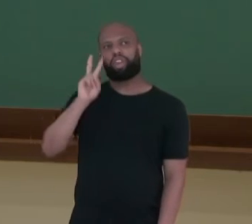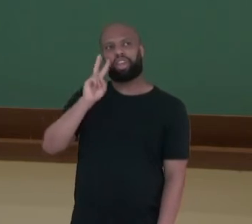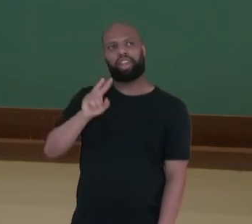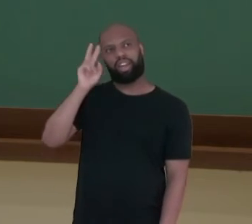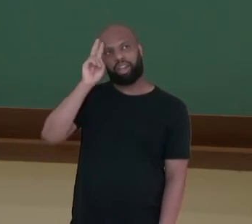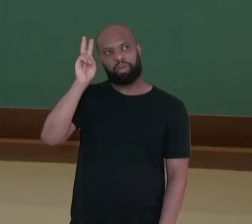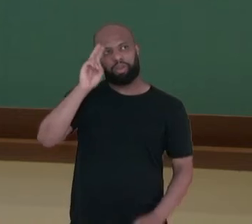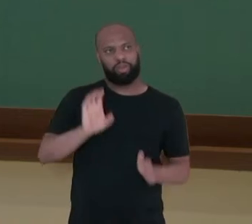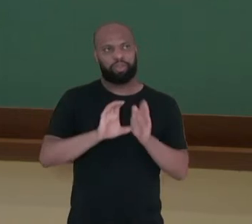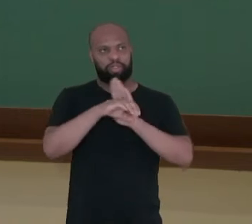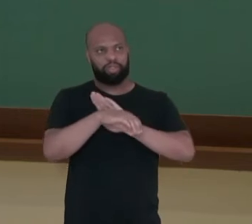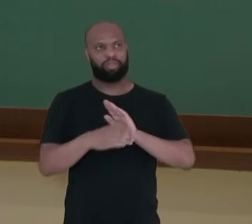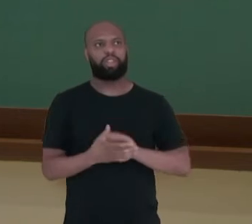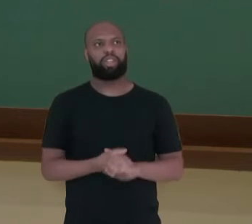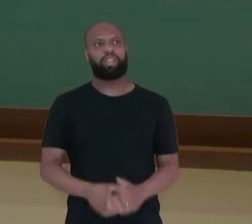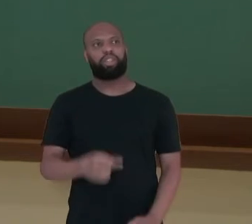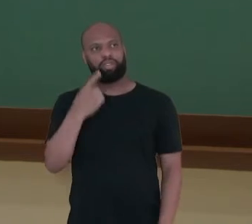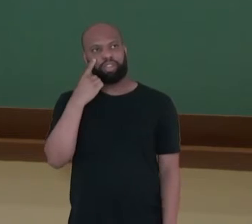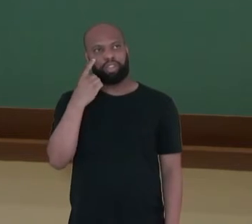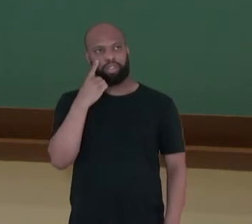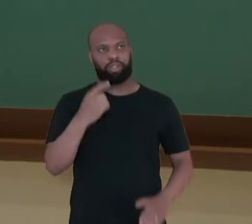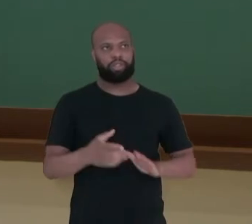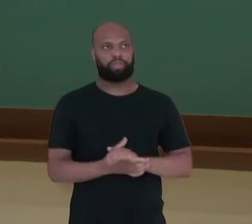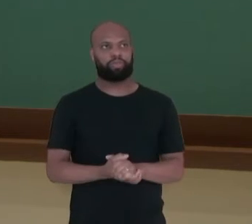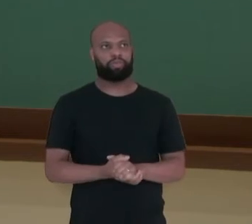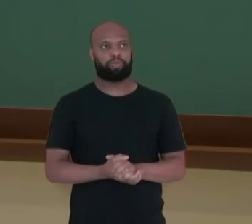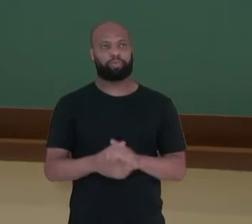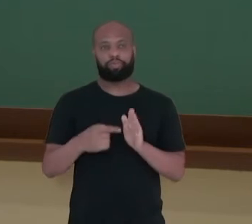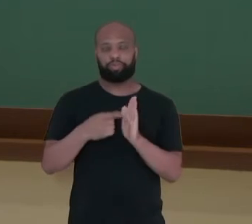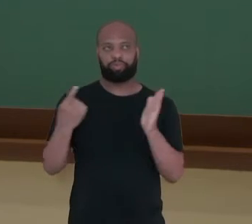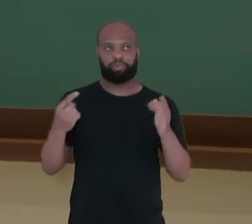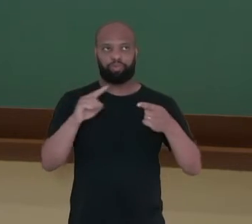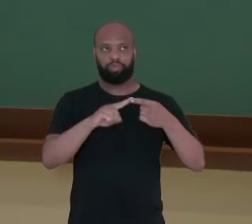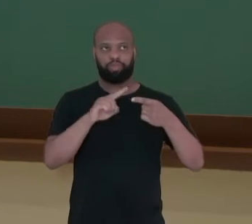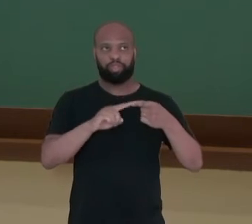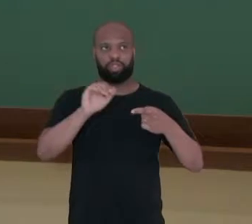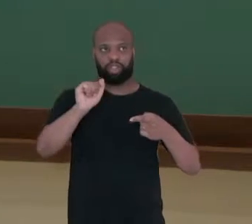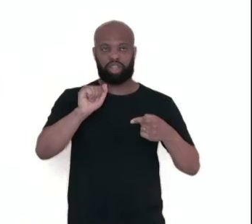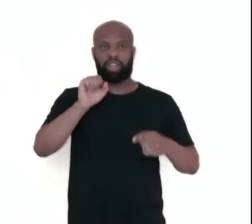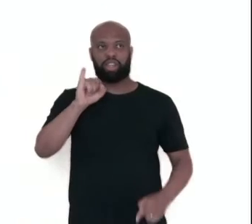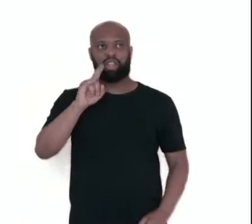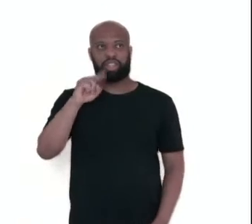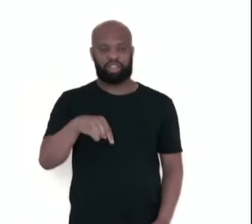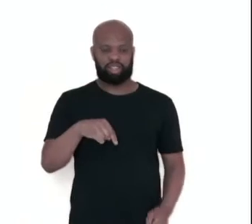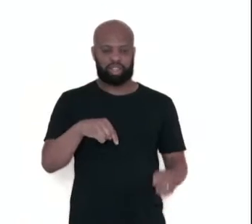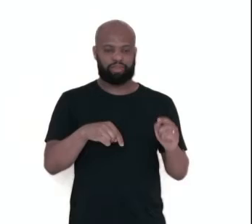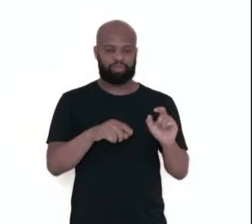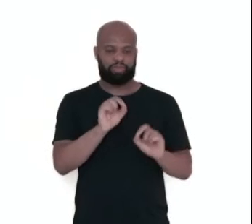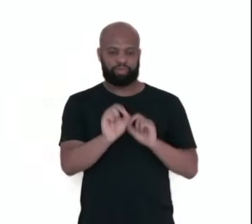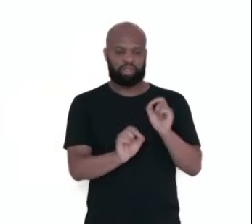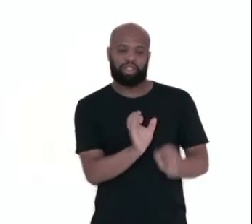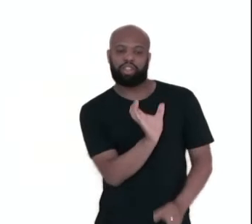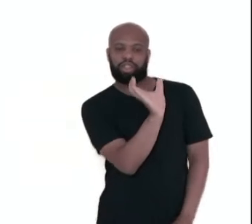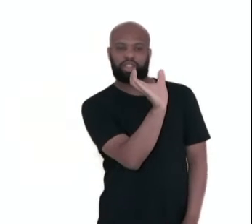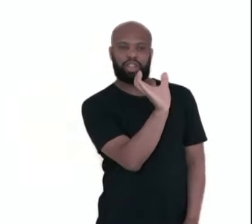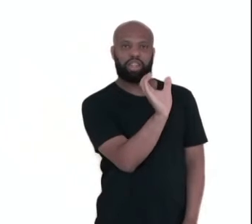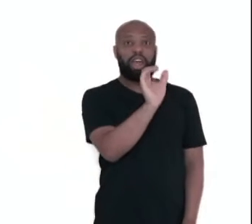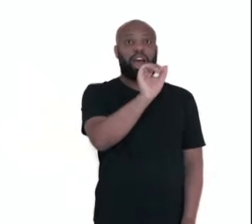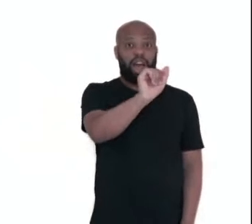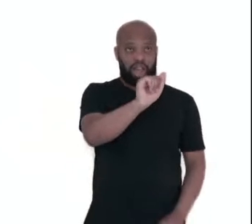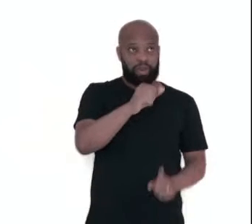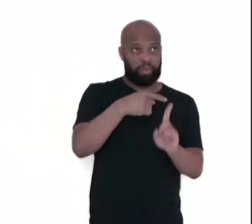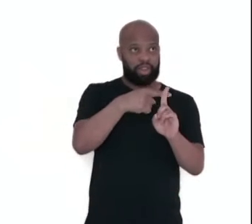conceitos, tá? Então, olha aqui. Primeiro, voltada para cima, A maior que zero. Lembra